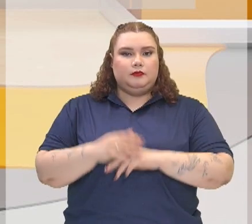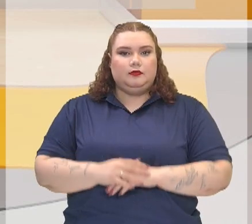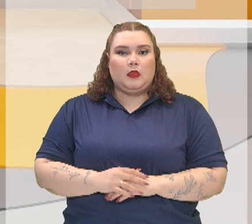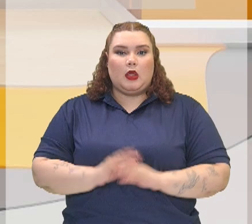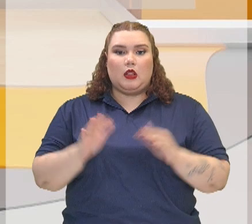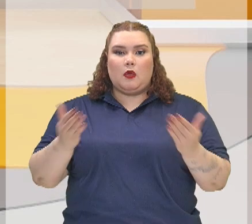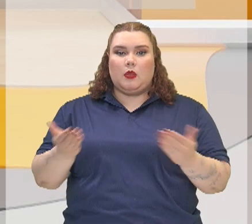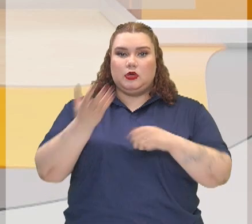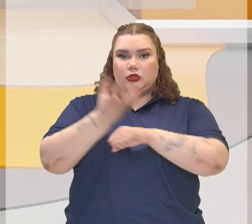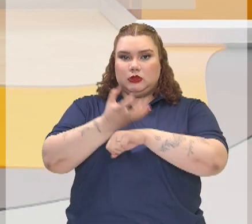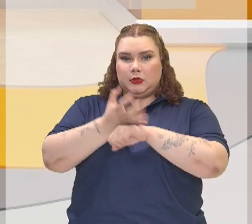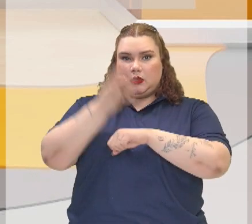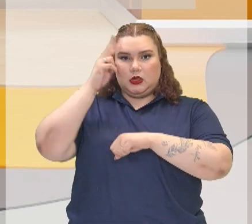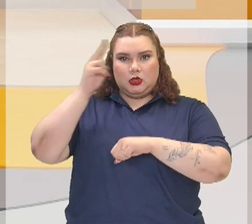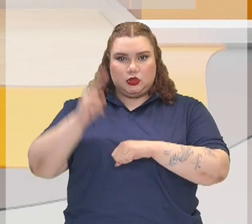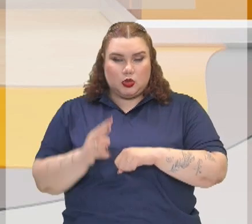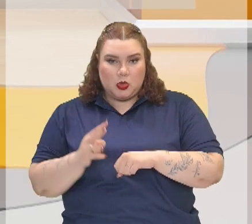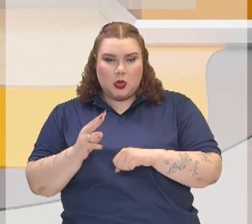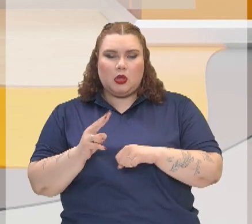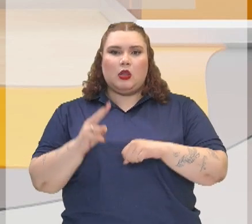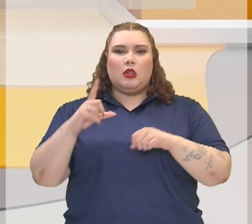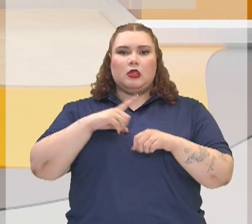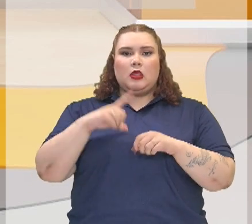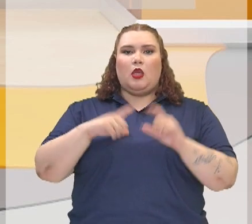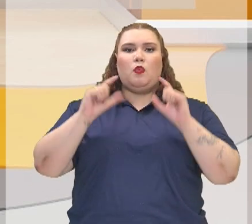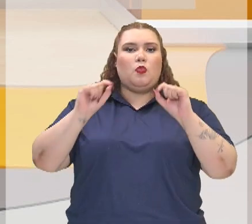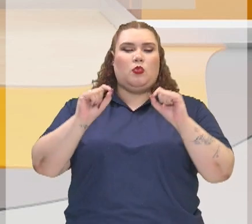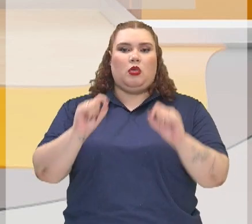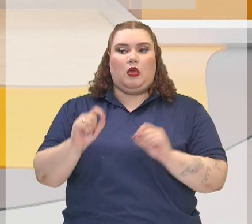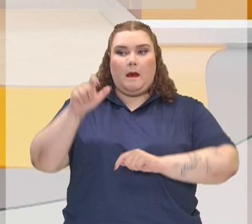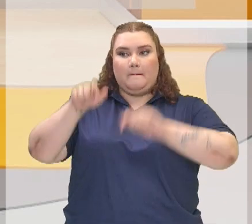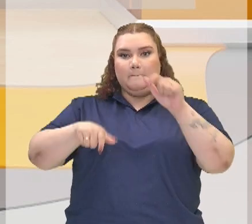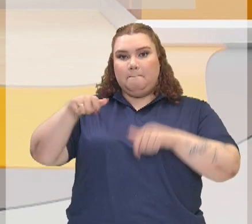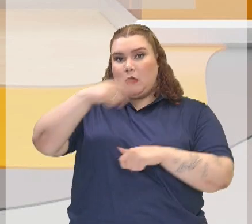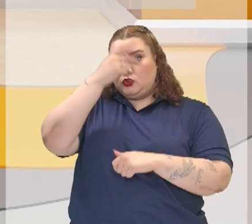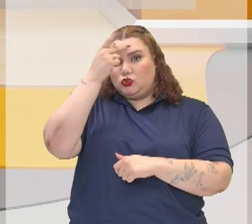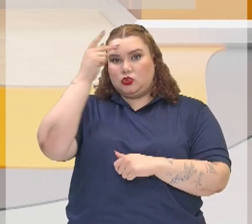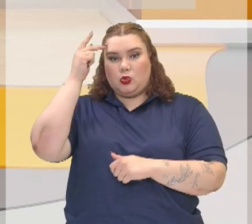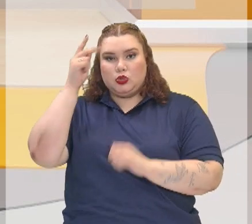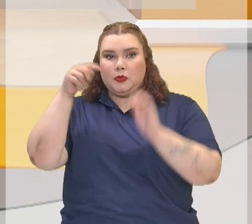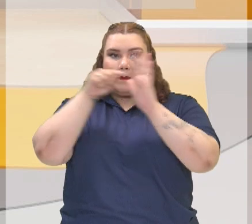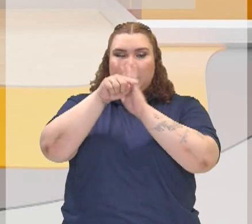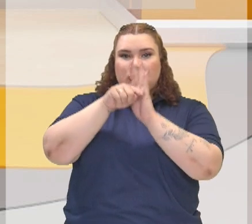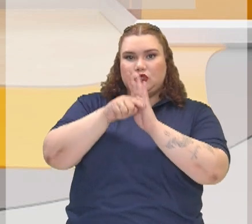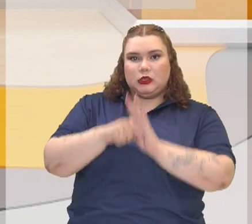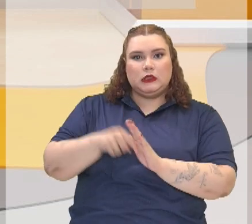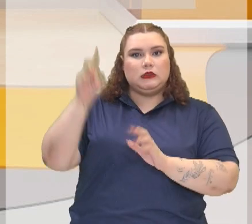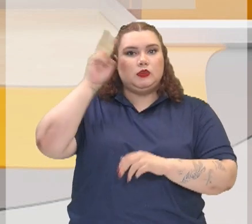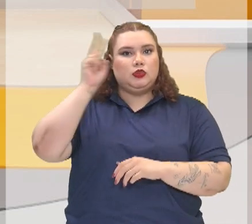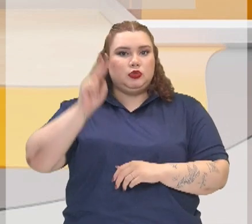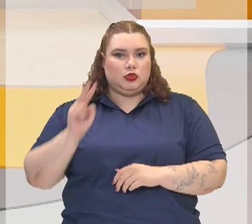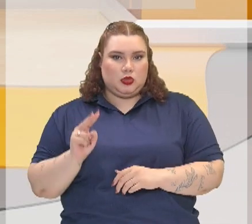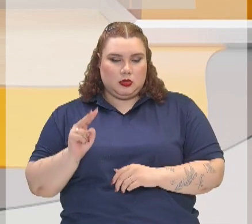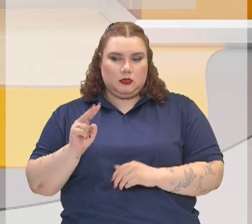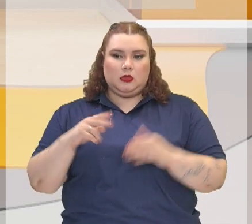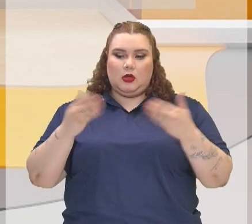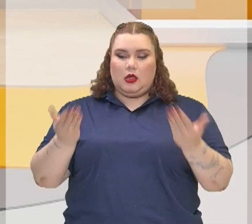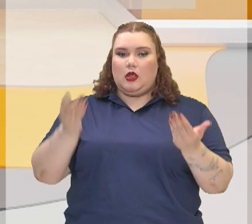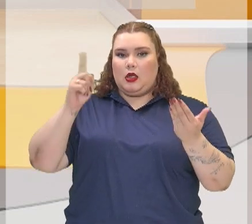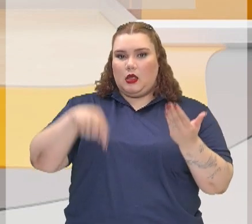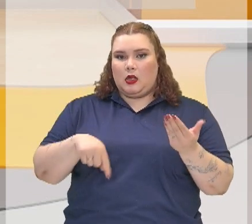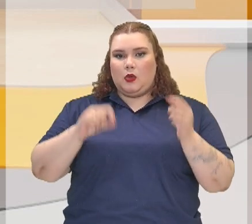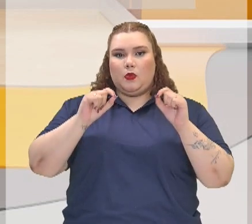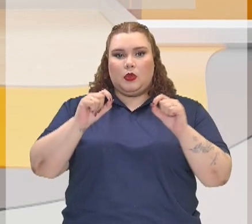os historiadores consideram tudo isso, né? E essas fontes se dividem em